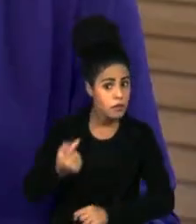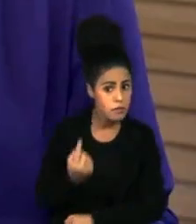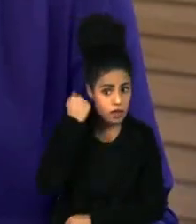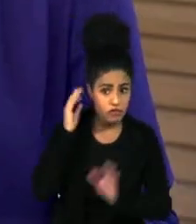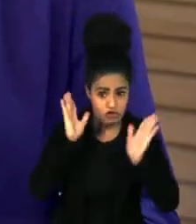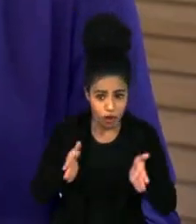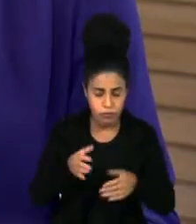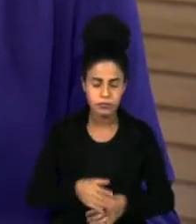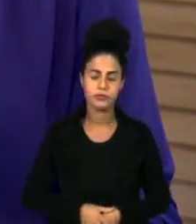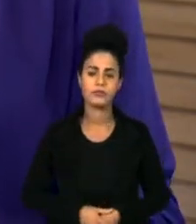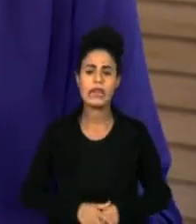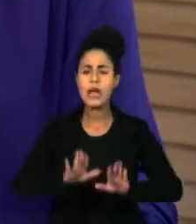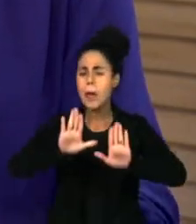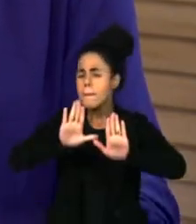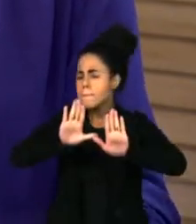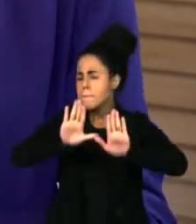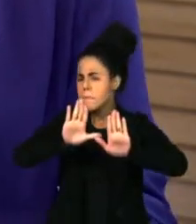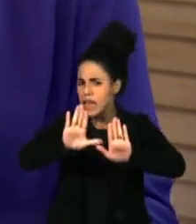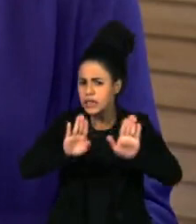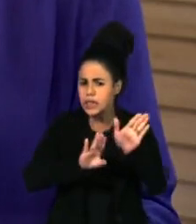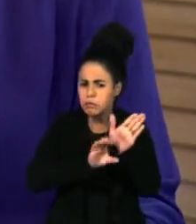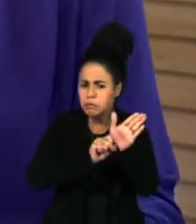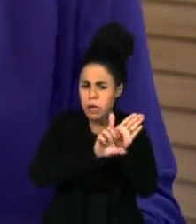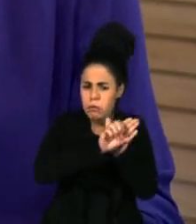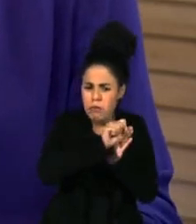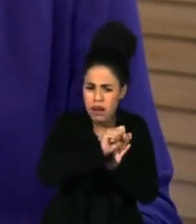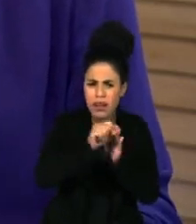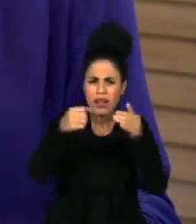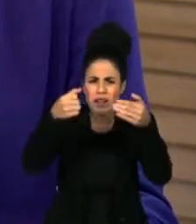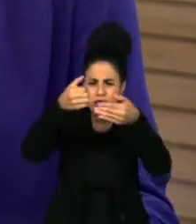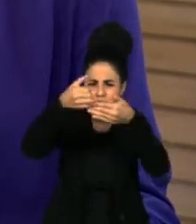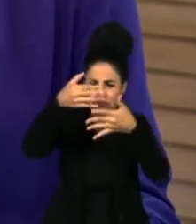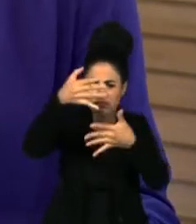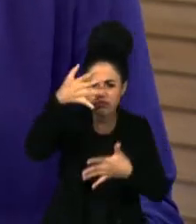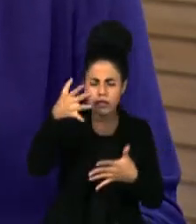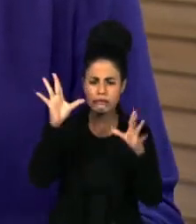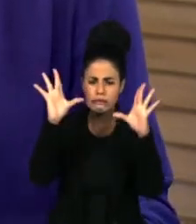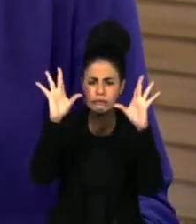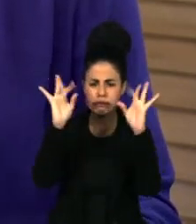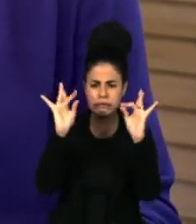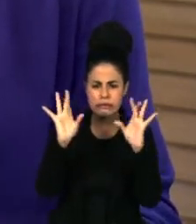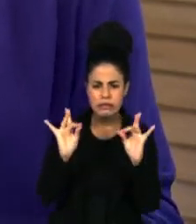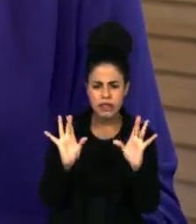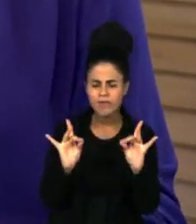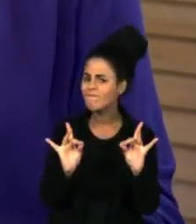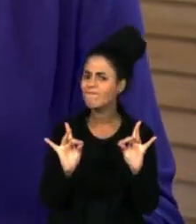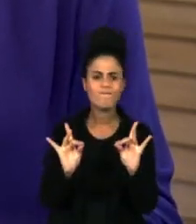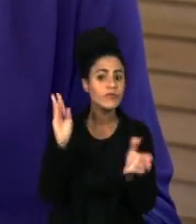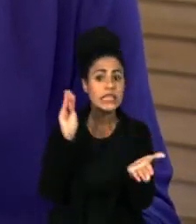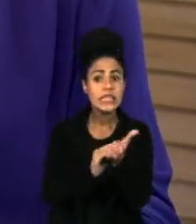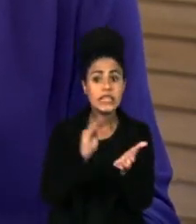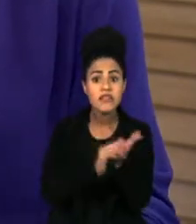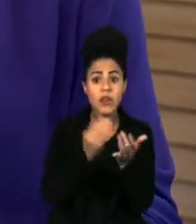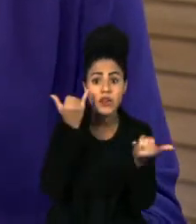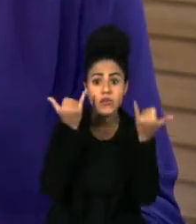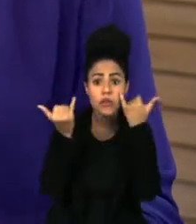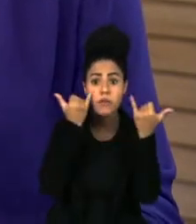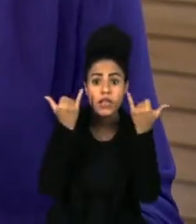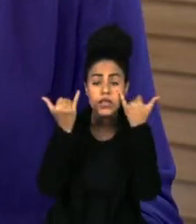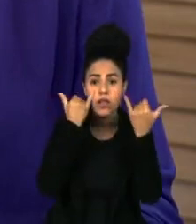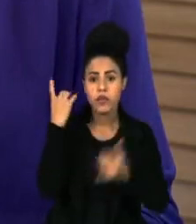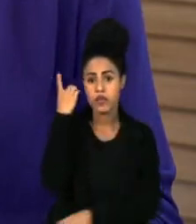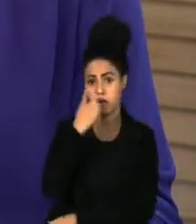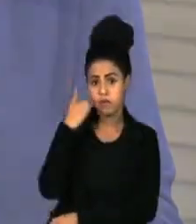passada. Mas o conteúdo é incompleto. Os dados disponíveis serão apenas de candidatos a deputado federal e